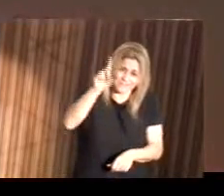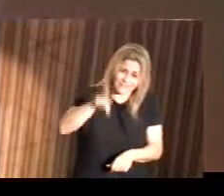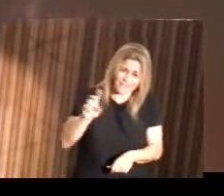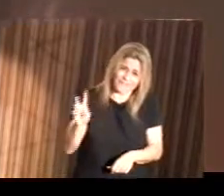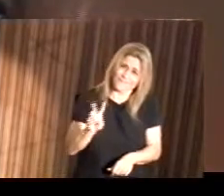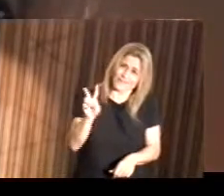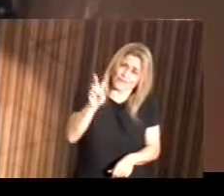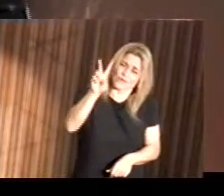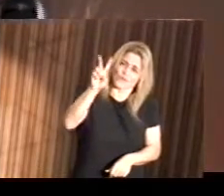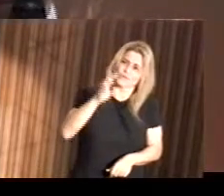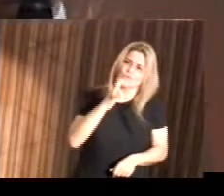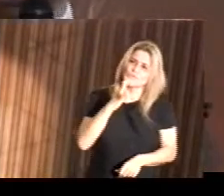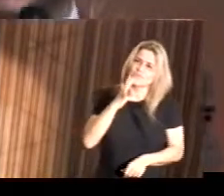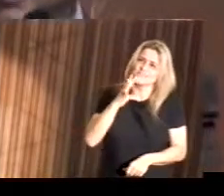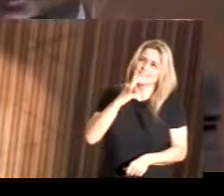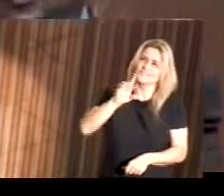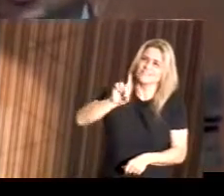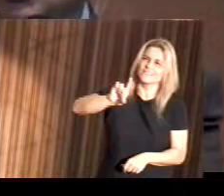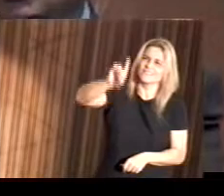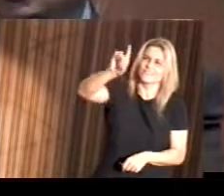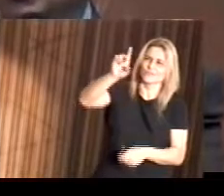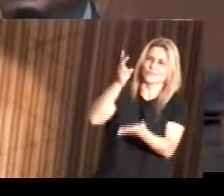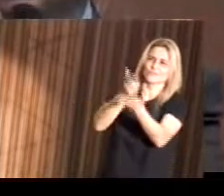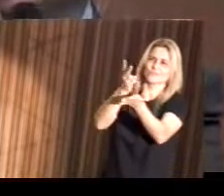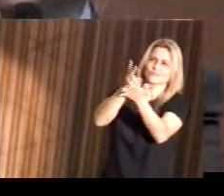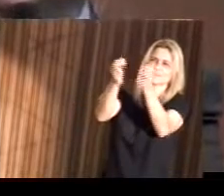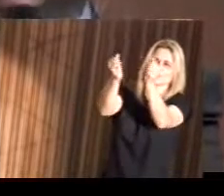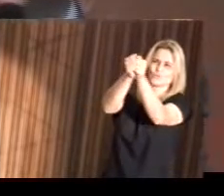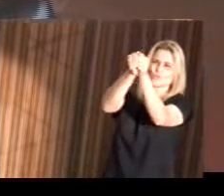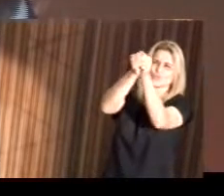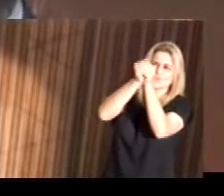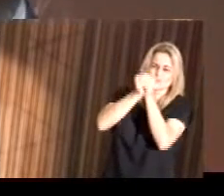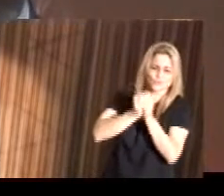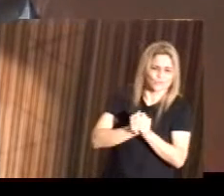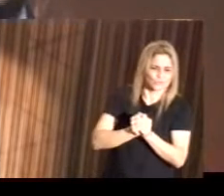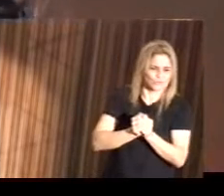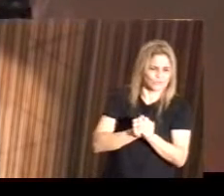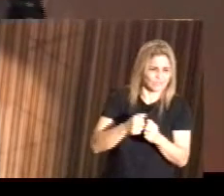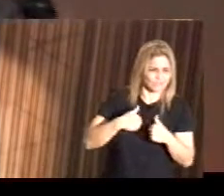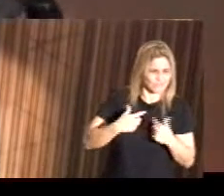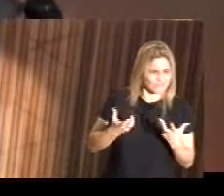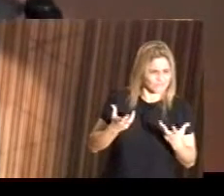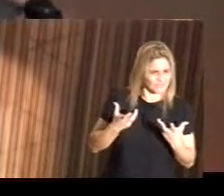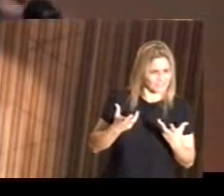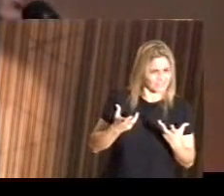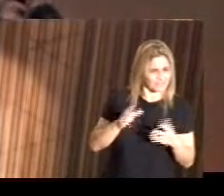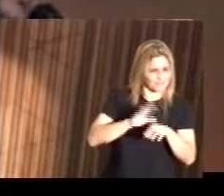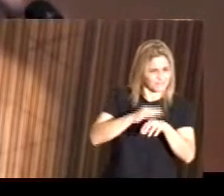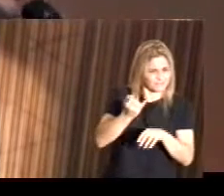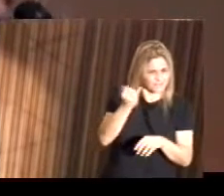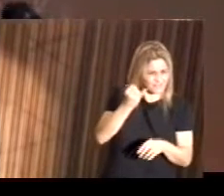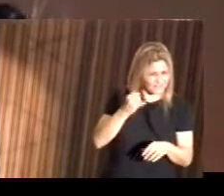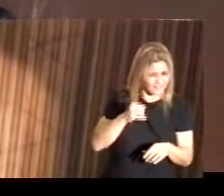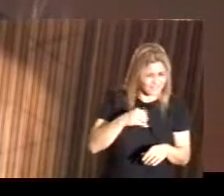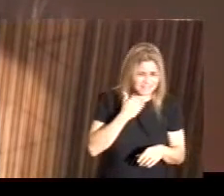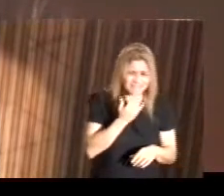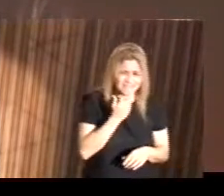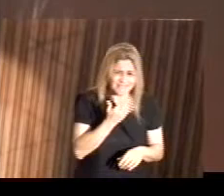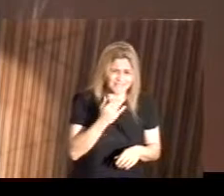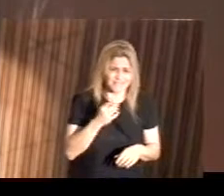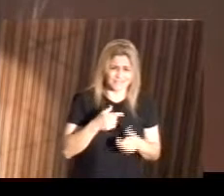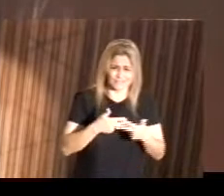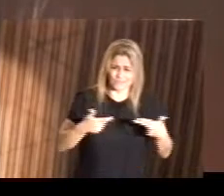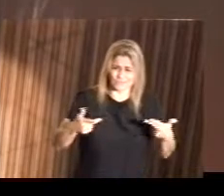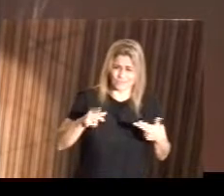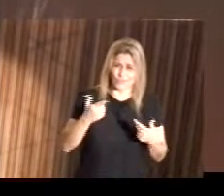os valores que estão sendo construídos na busca da felicidade, mas que só geram desgraça e opressão